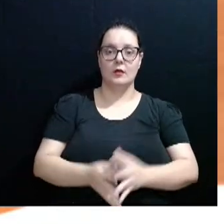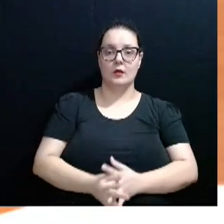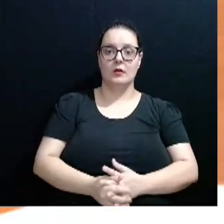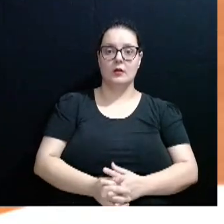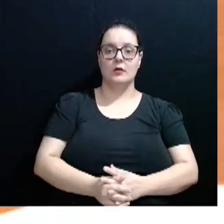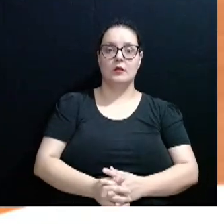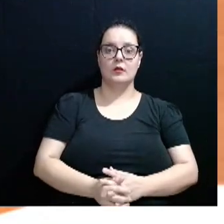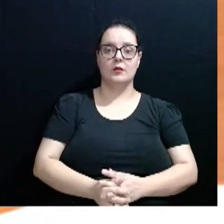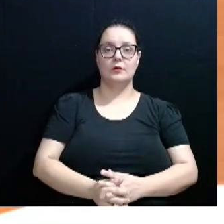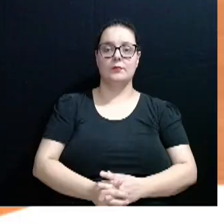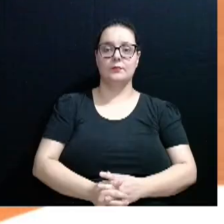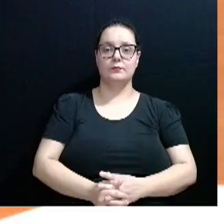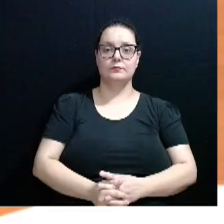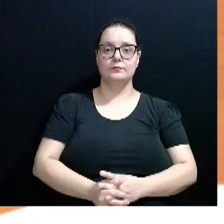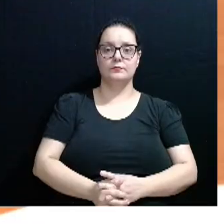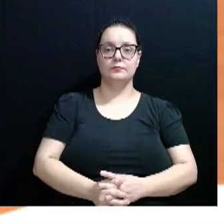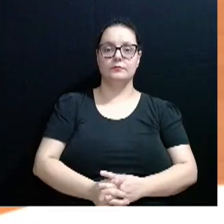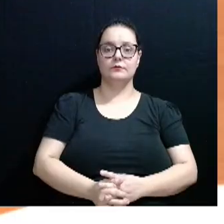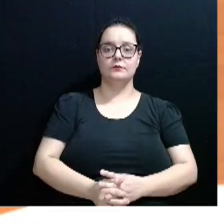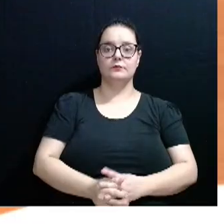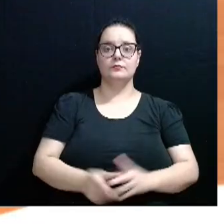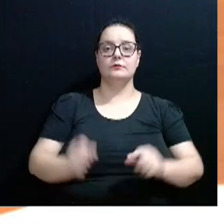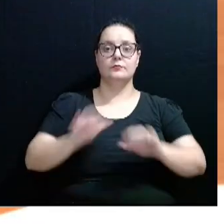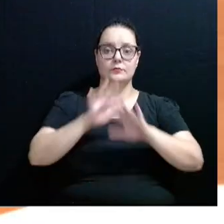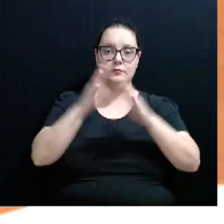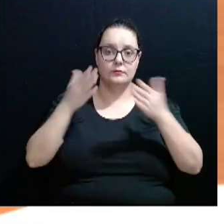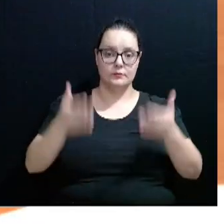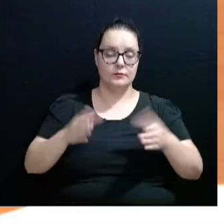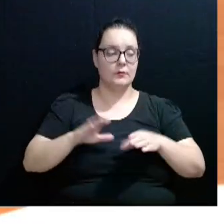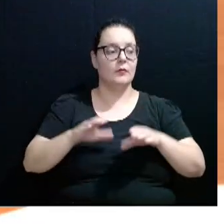trazendo à luz dessa comissão,